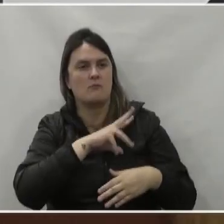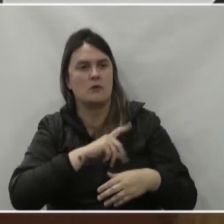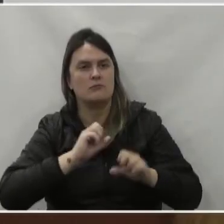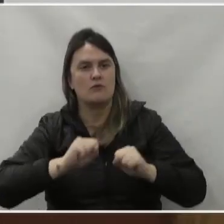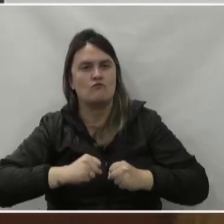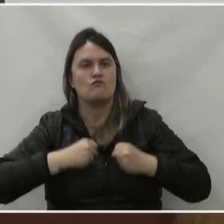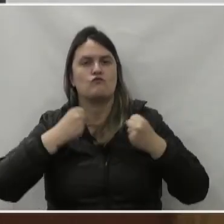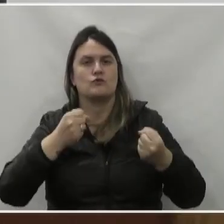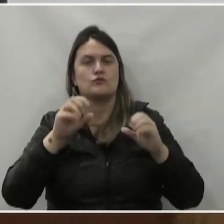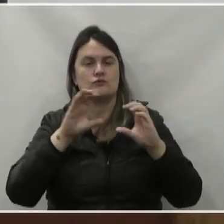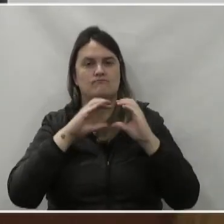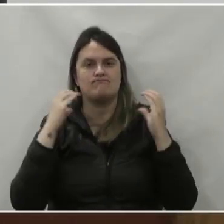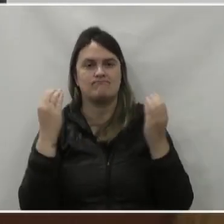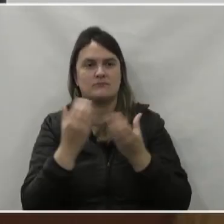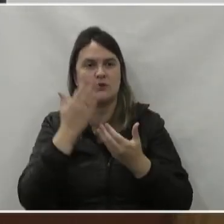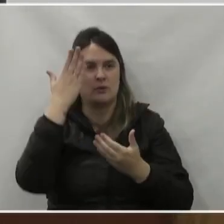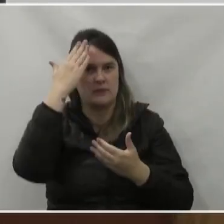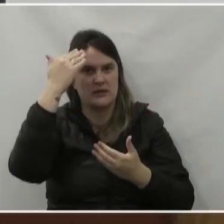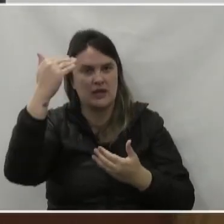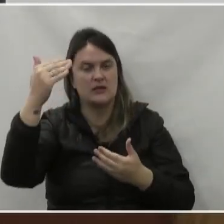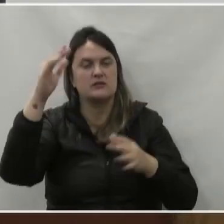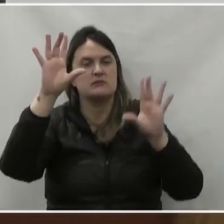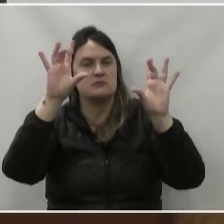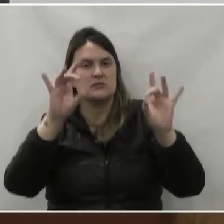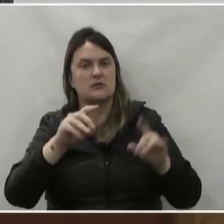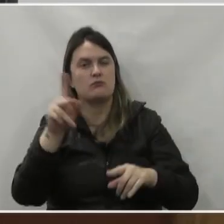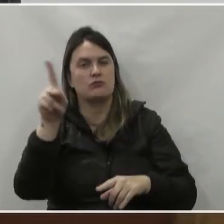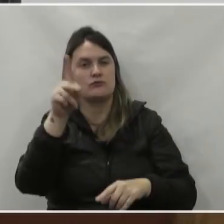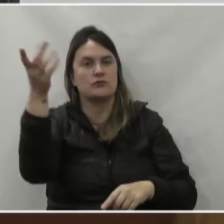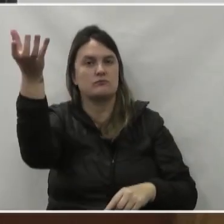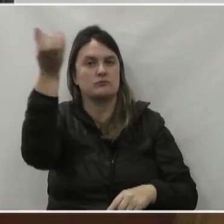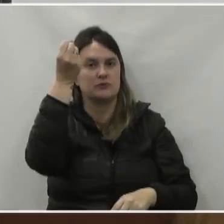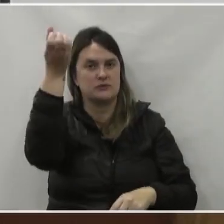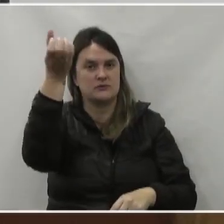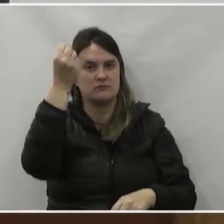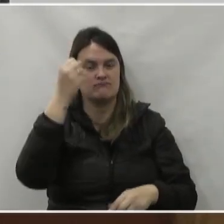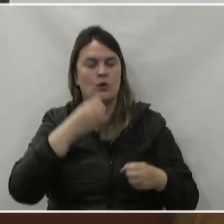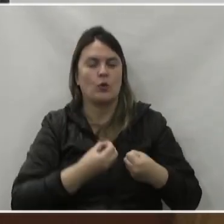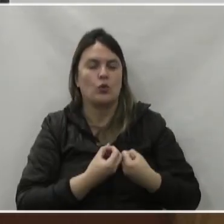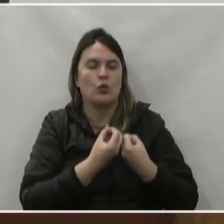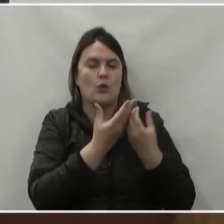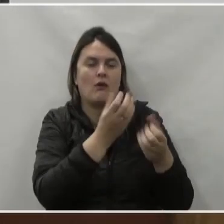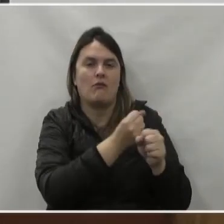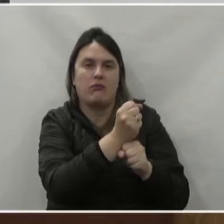nossa comunidade. Nossa homenagem é em especial aos professores aposentados, que dedicaram